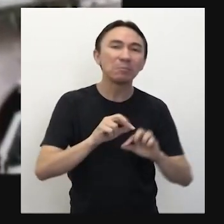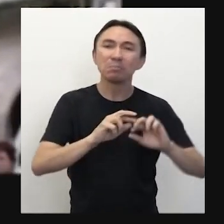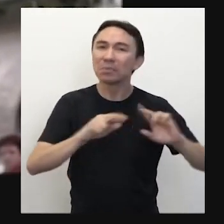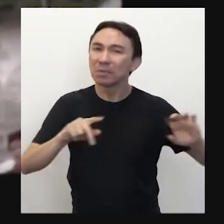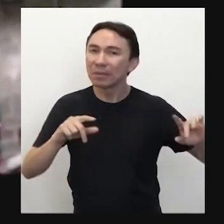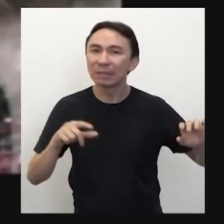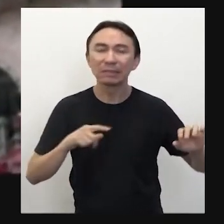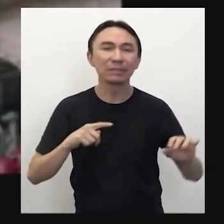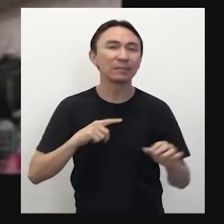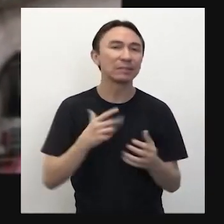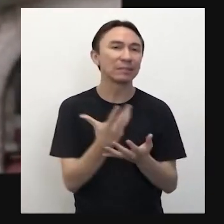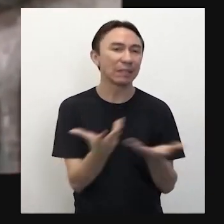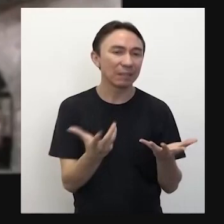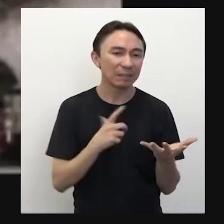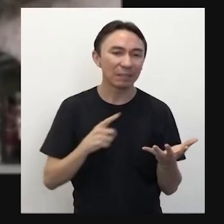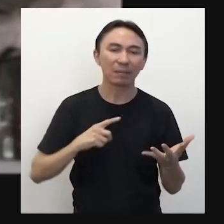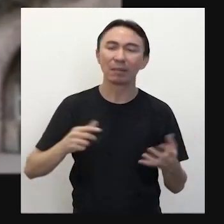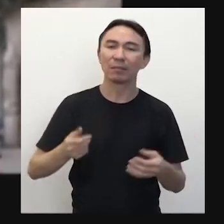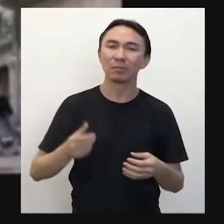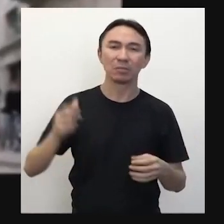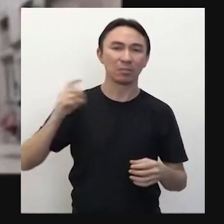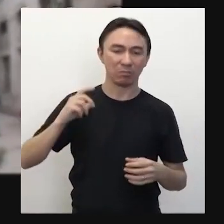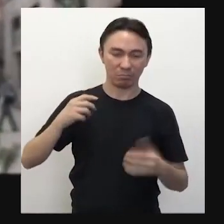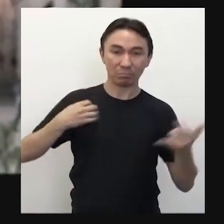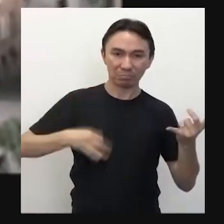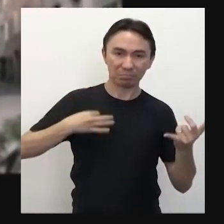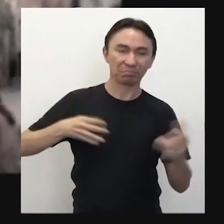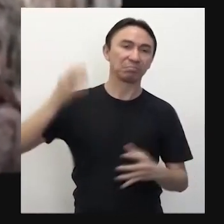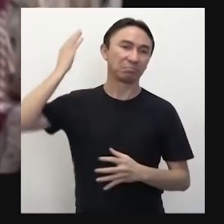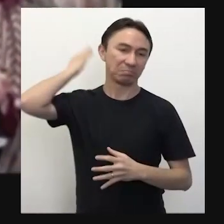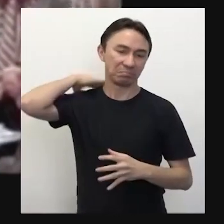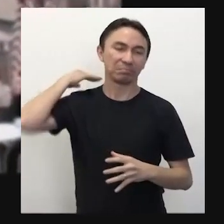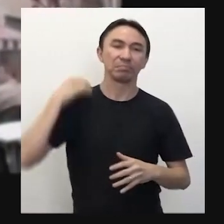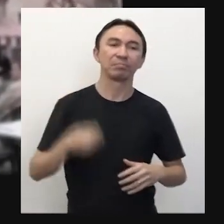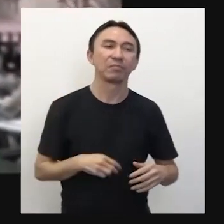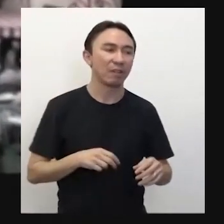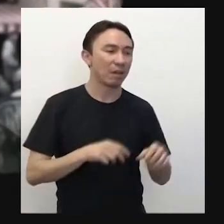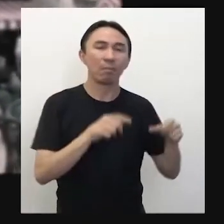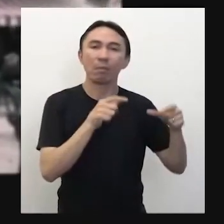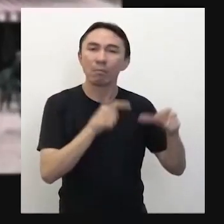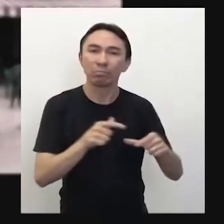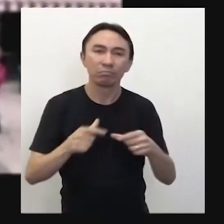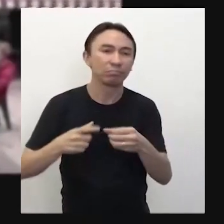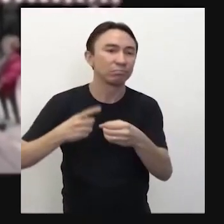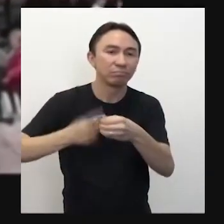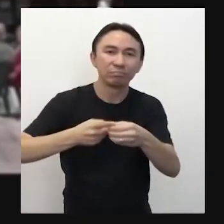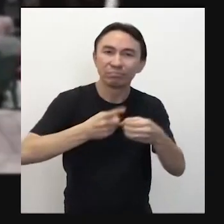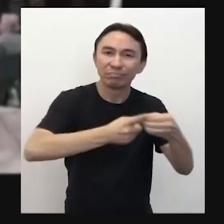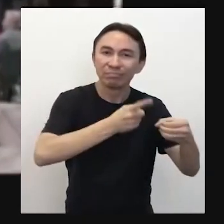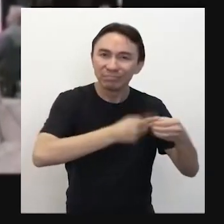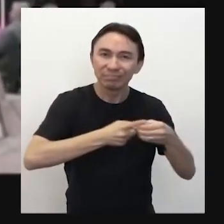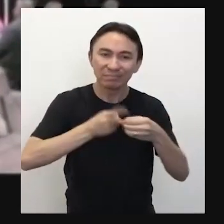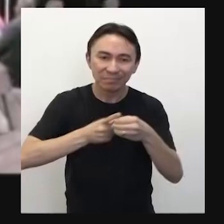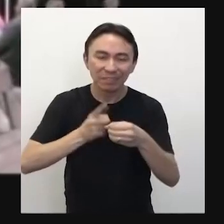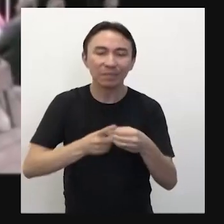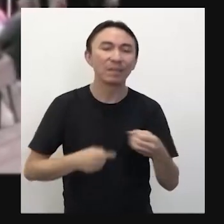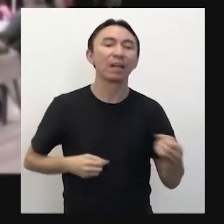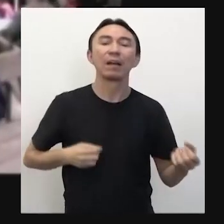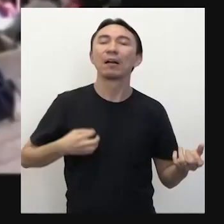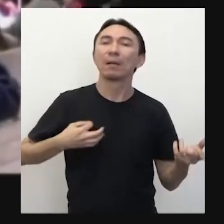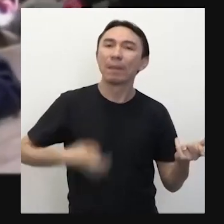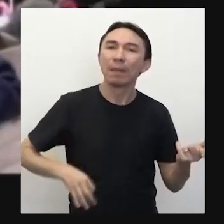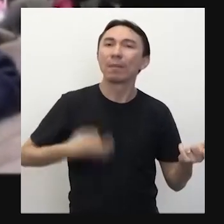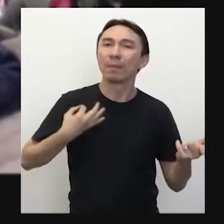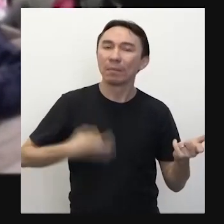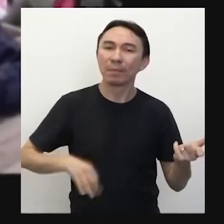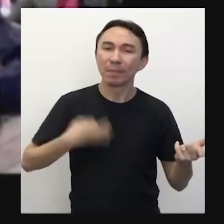com seu instrumento nas costas, vai de lugarejo em lugarejo, de cidade em cidade, de castelo em castelo, cantando para as